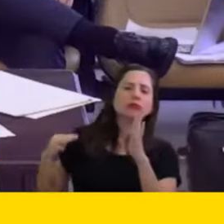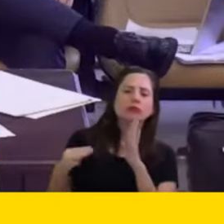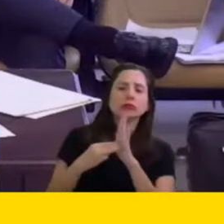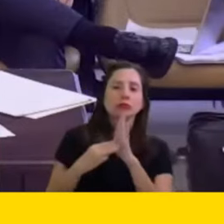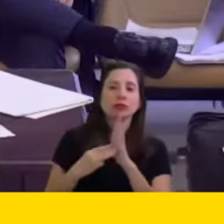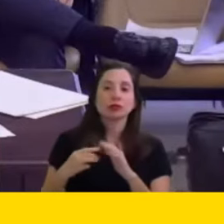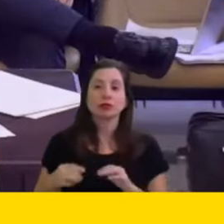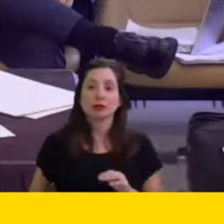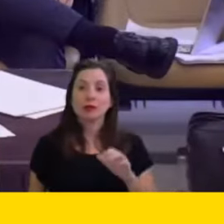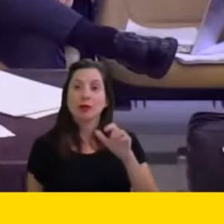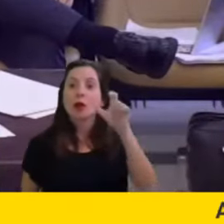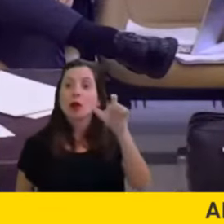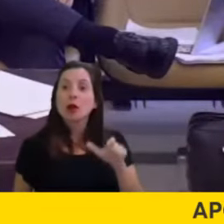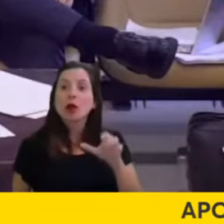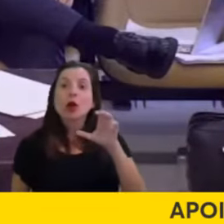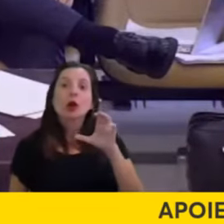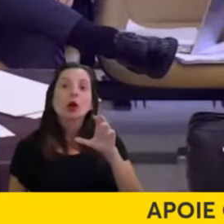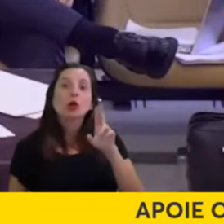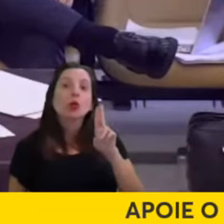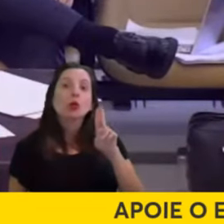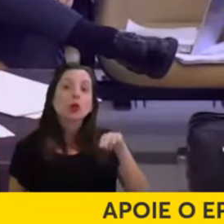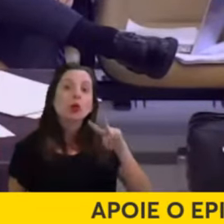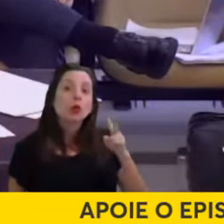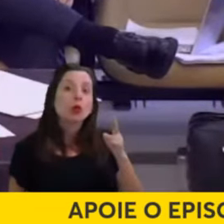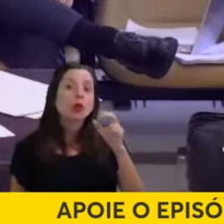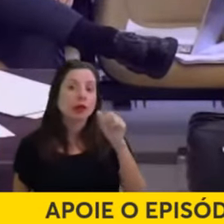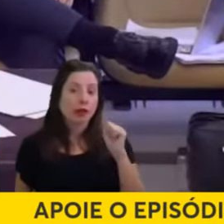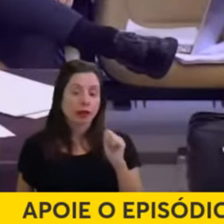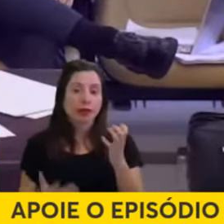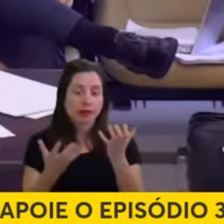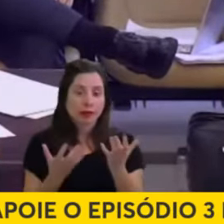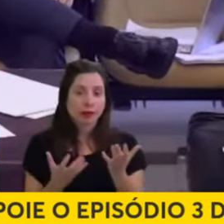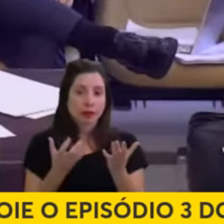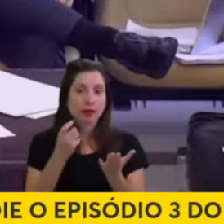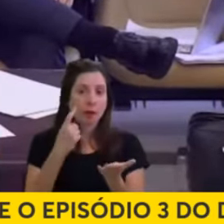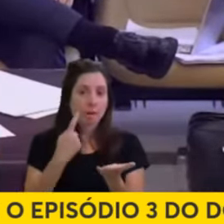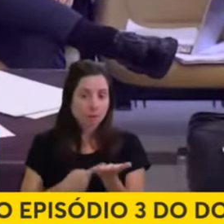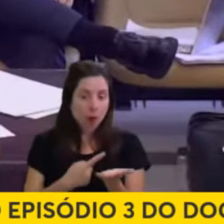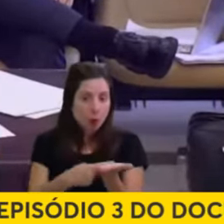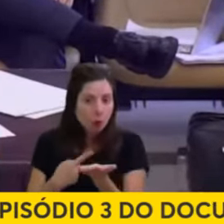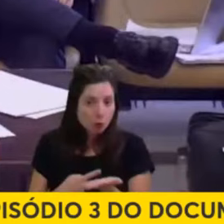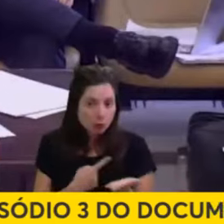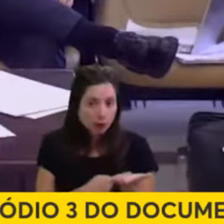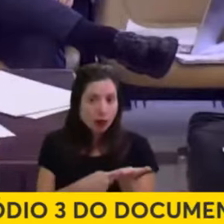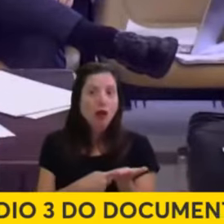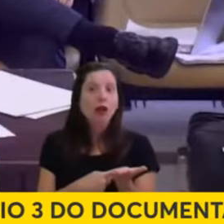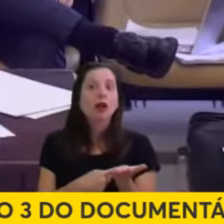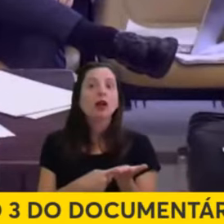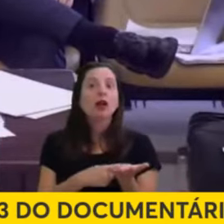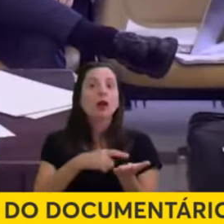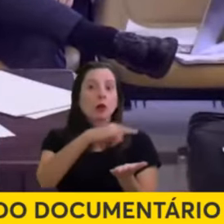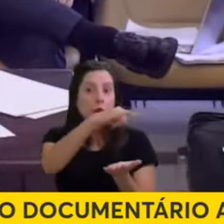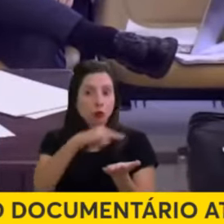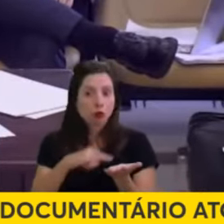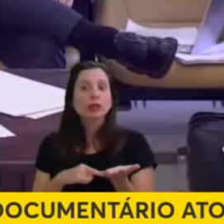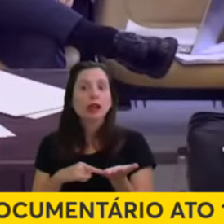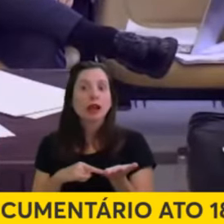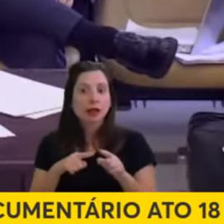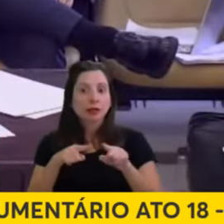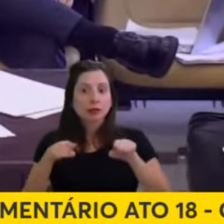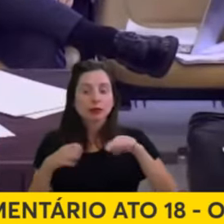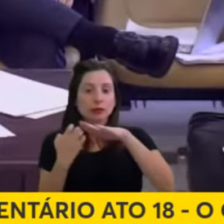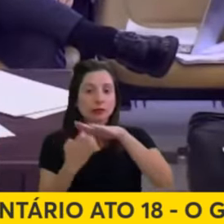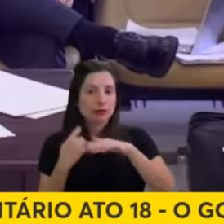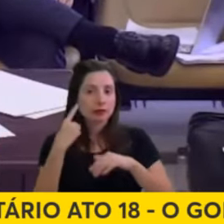Cunha o primeiro suplente queria fechar um segundo contrato por meio do seu escritório de advocacia mas o pedido teria sido negado